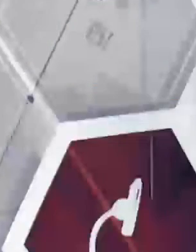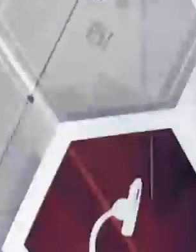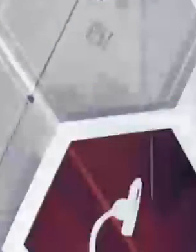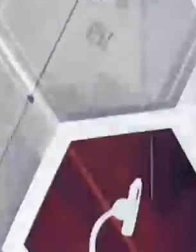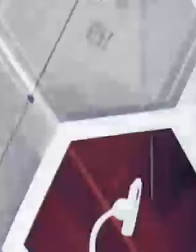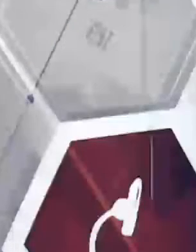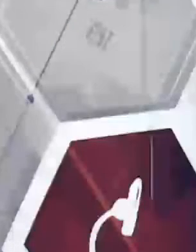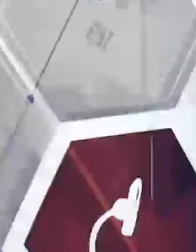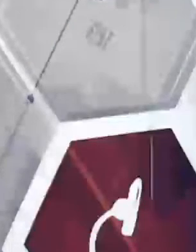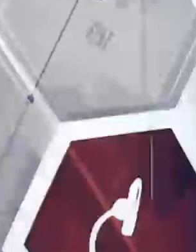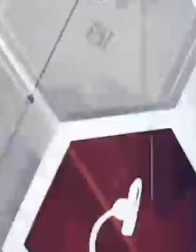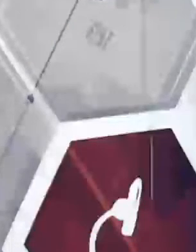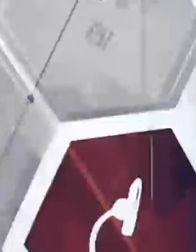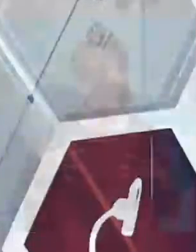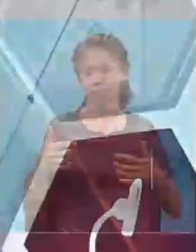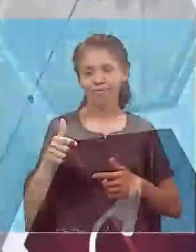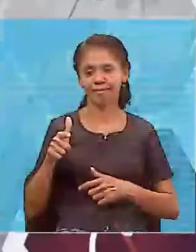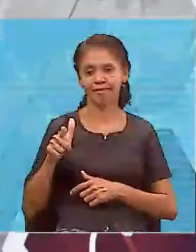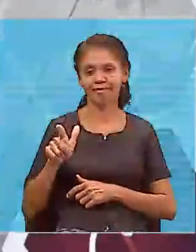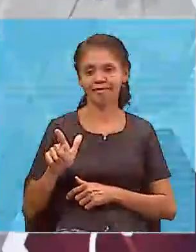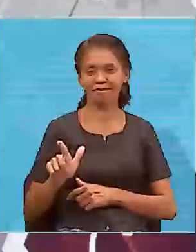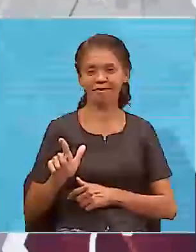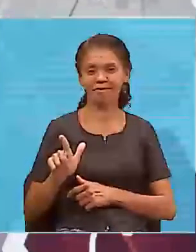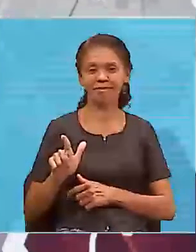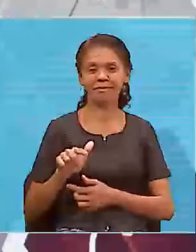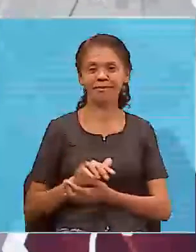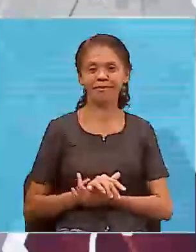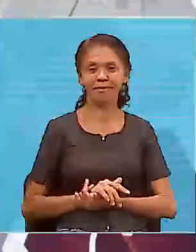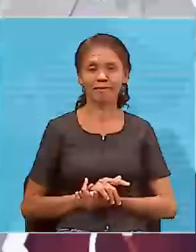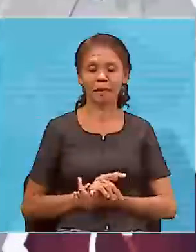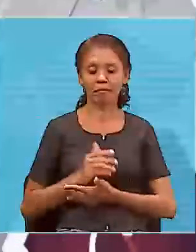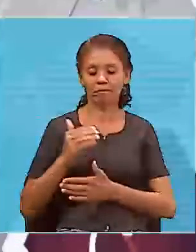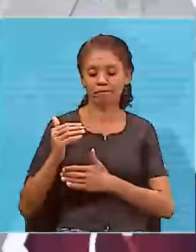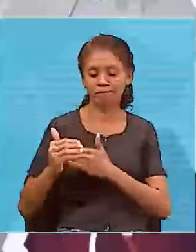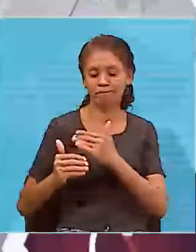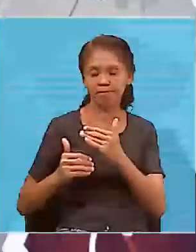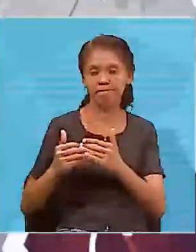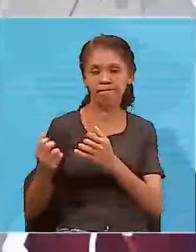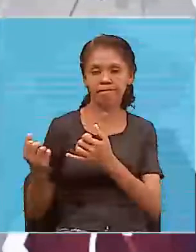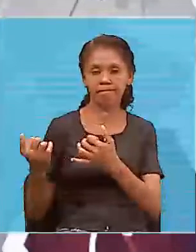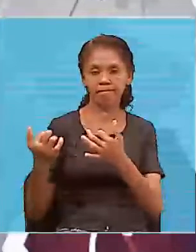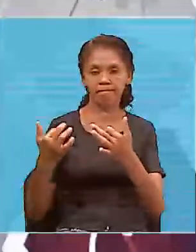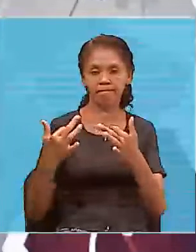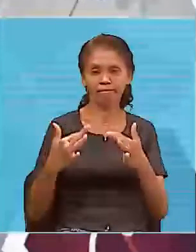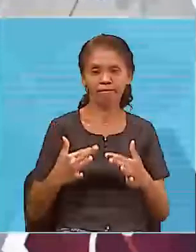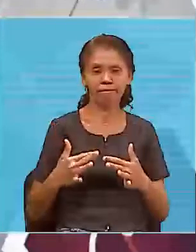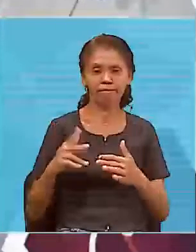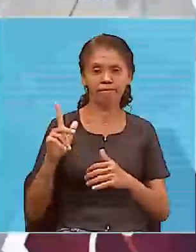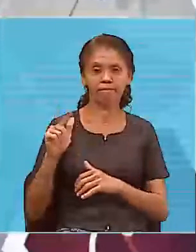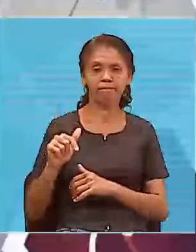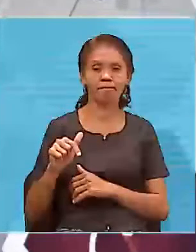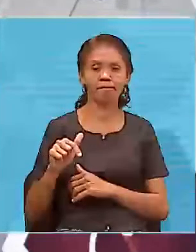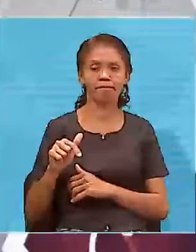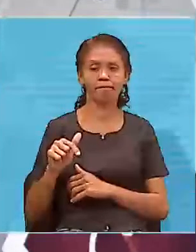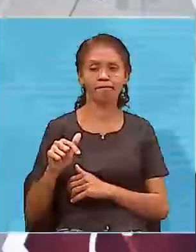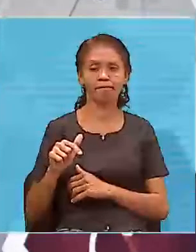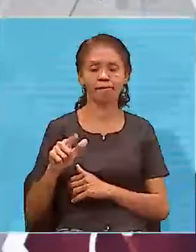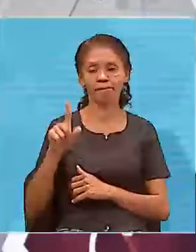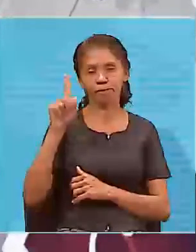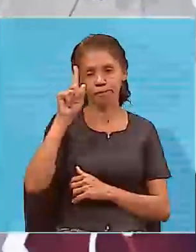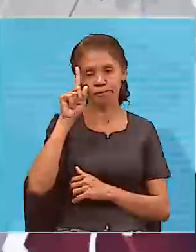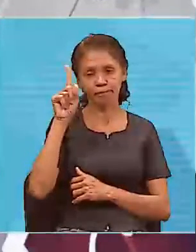Então vamos lá galerinha e o fenômeno que eu ia explicar para vocês que é diário e que